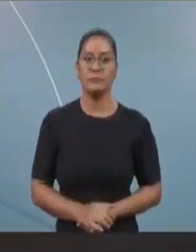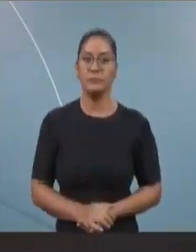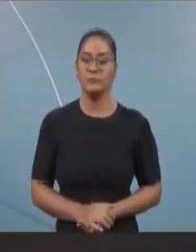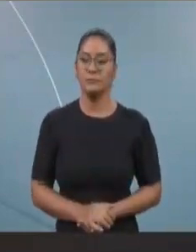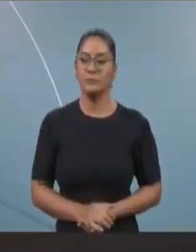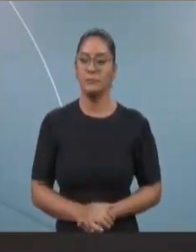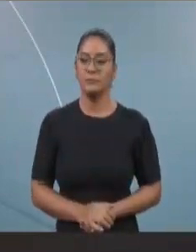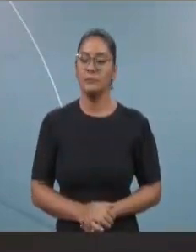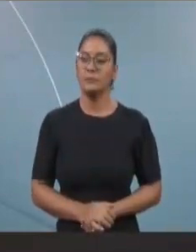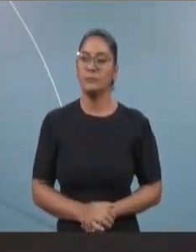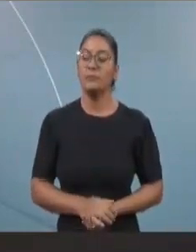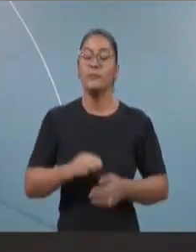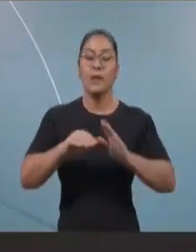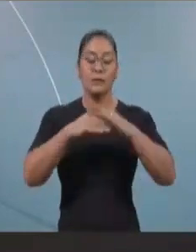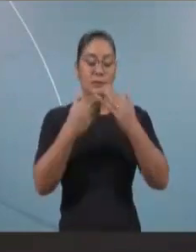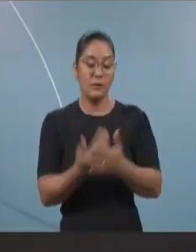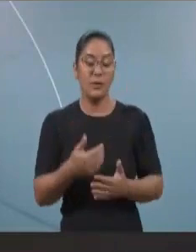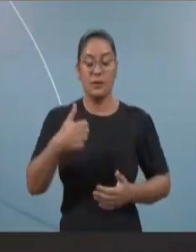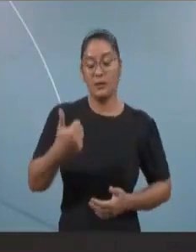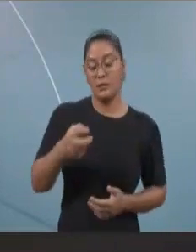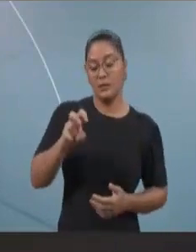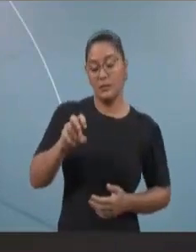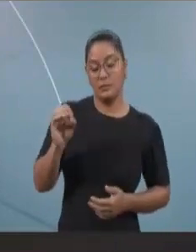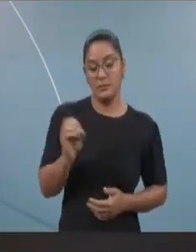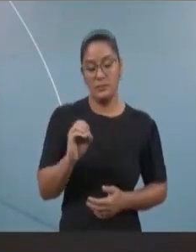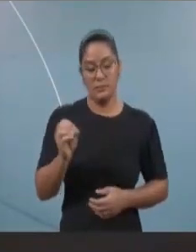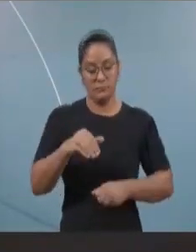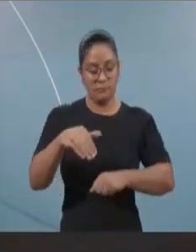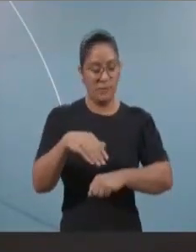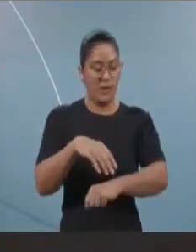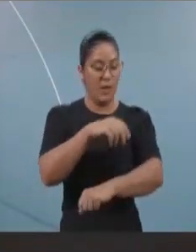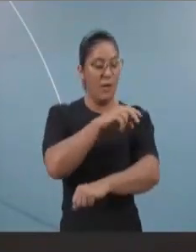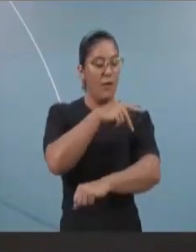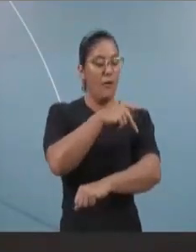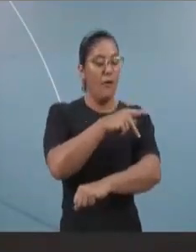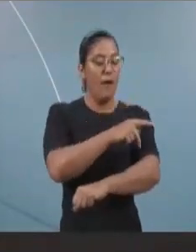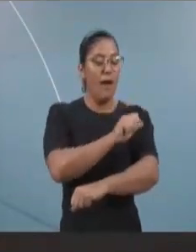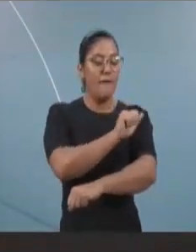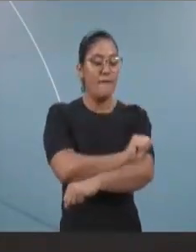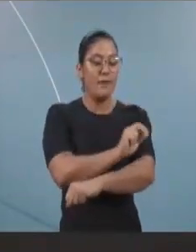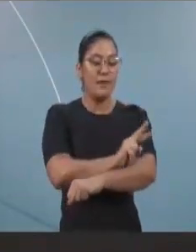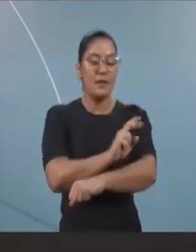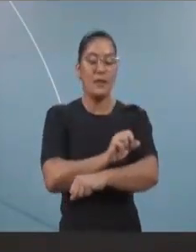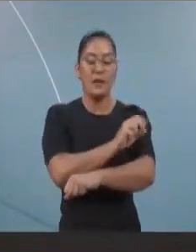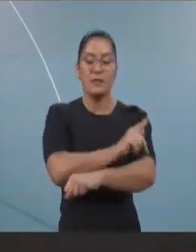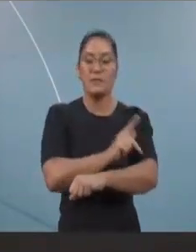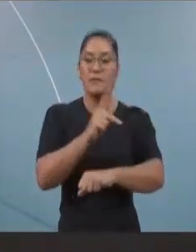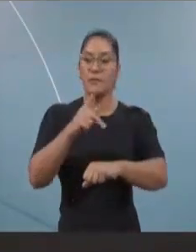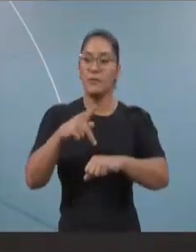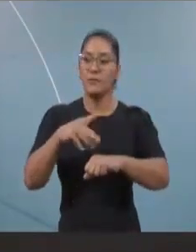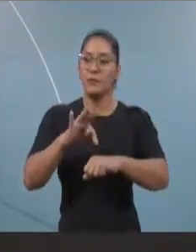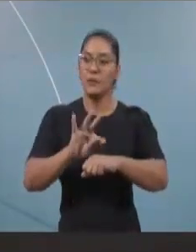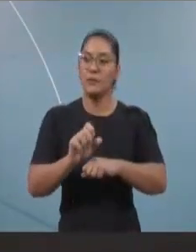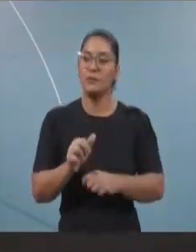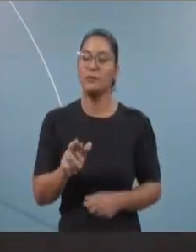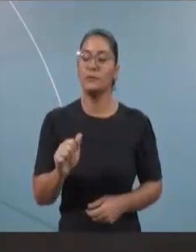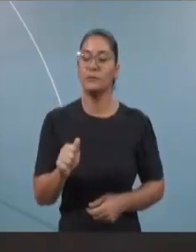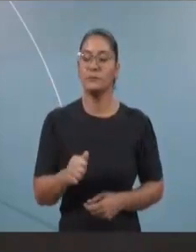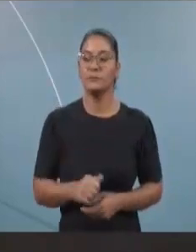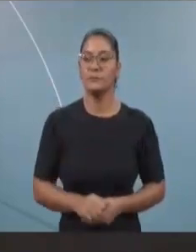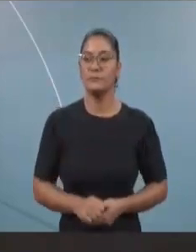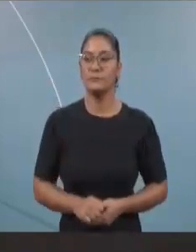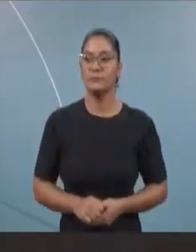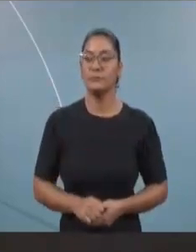ampliação da escola 15 de outubro situada na Avenida das Fronteiras que já foi também dada a já foi